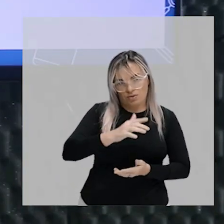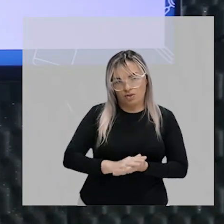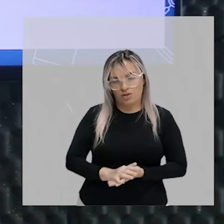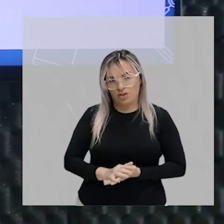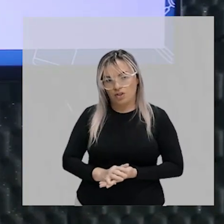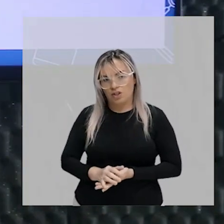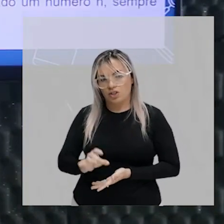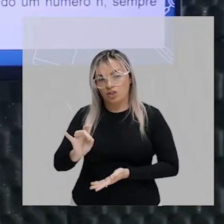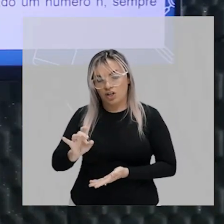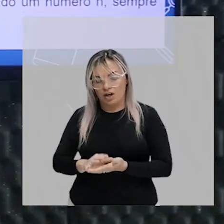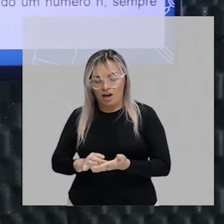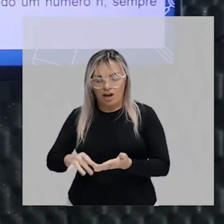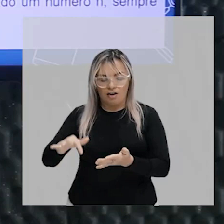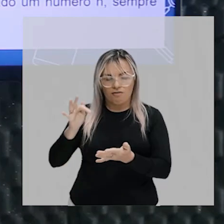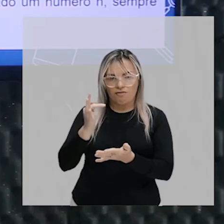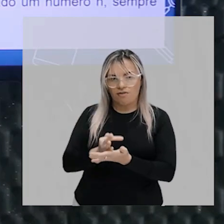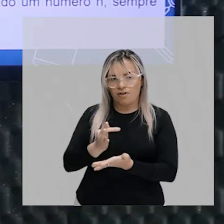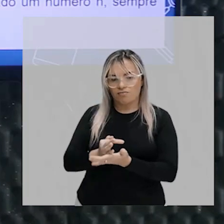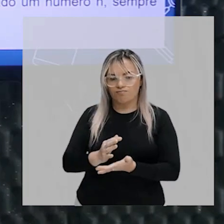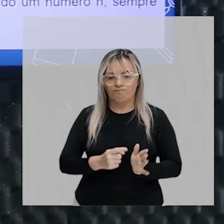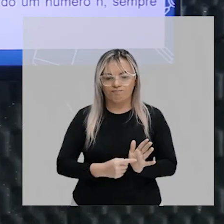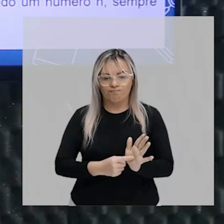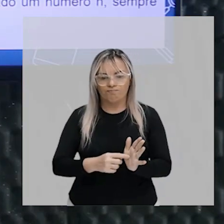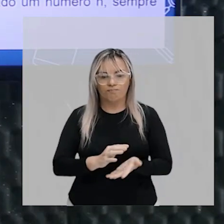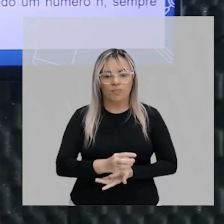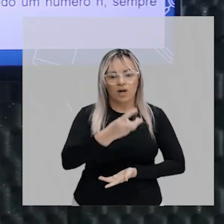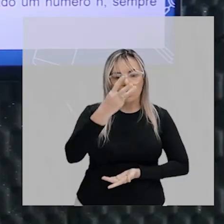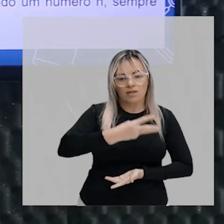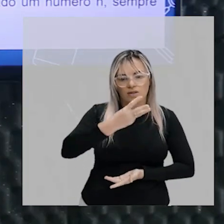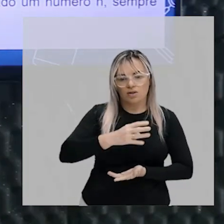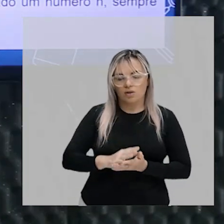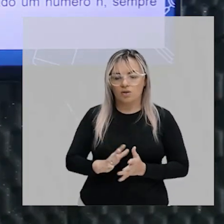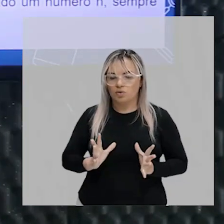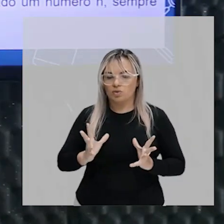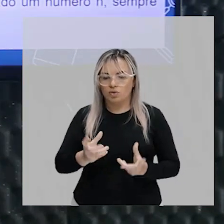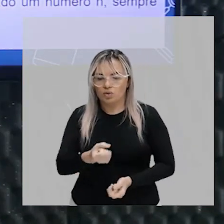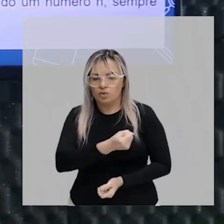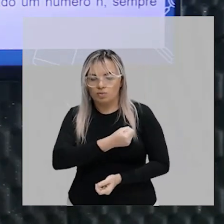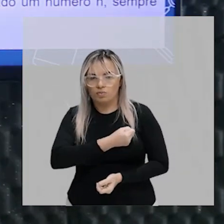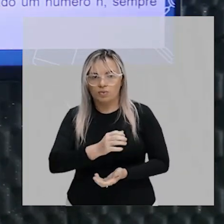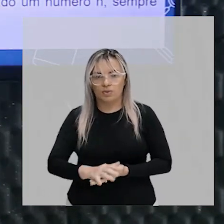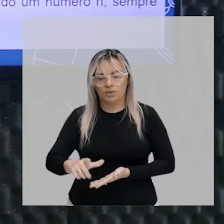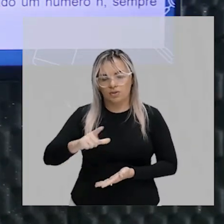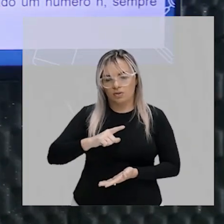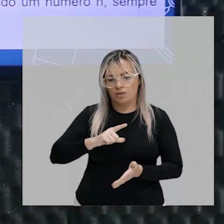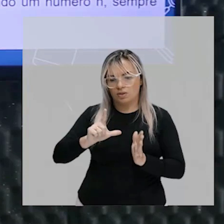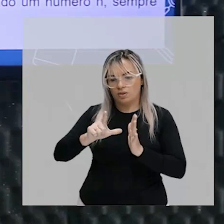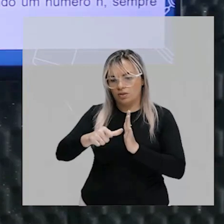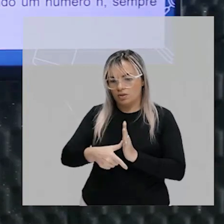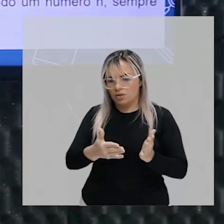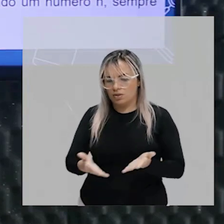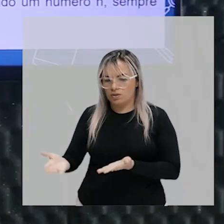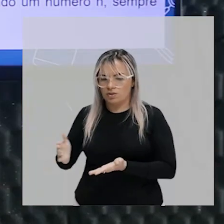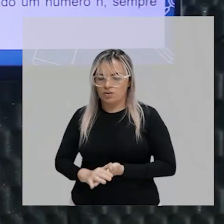terceira também muito tranquila né como todo número possui o sucessor logicamente então se eu tenho um número n